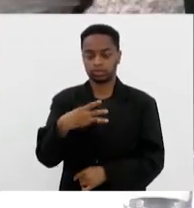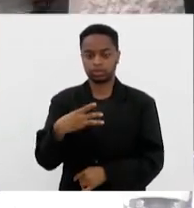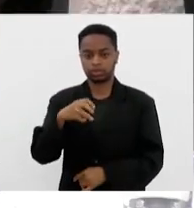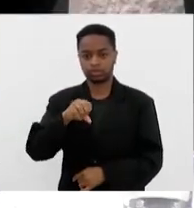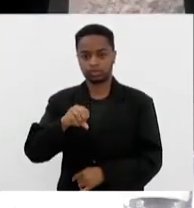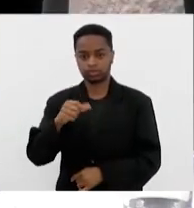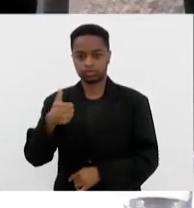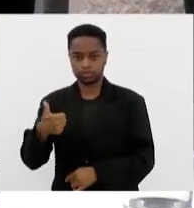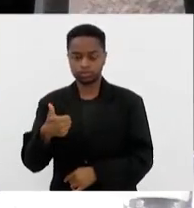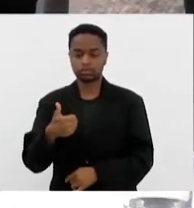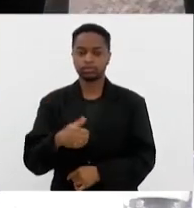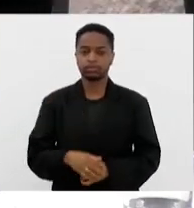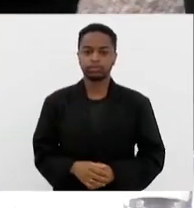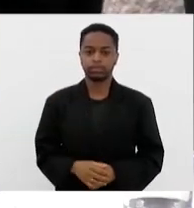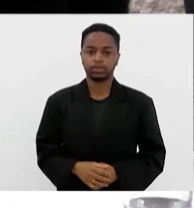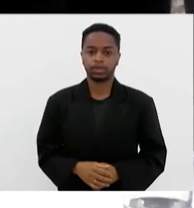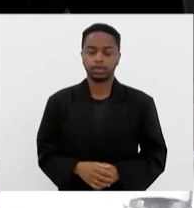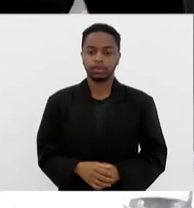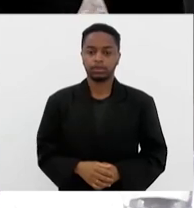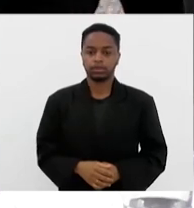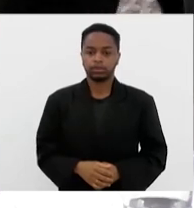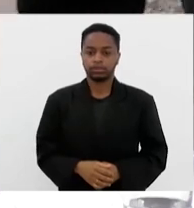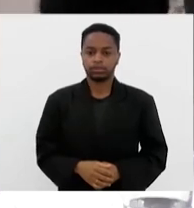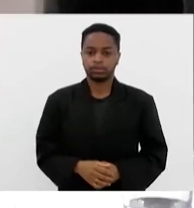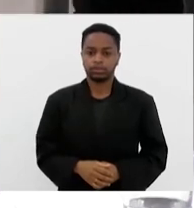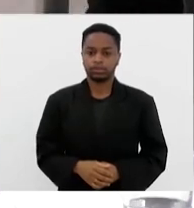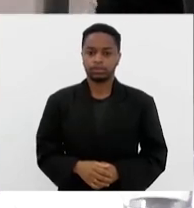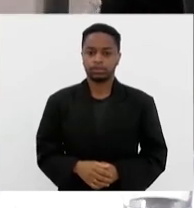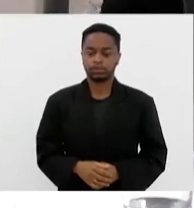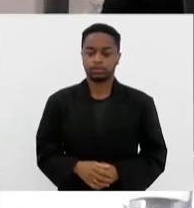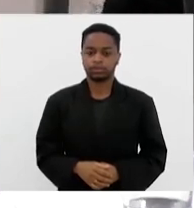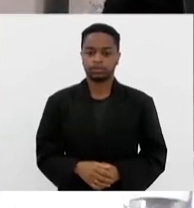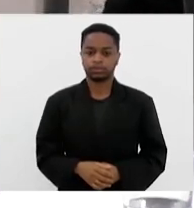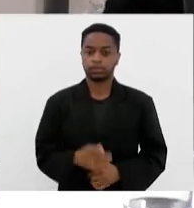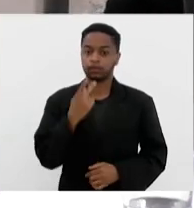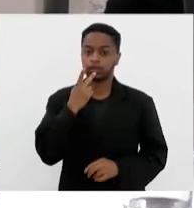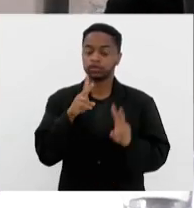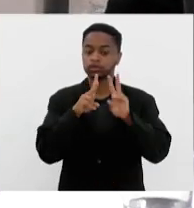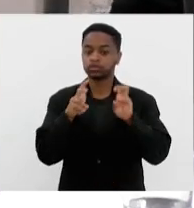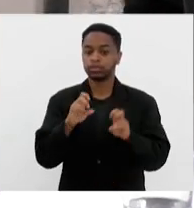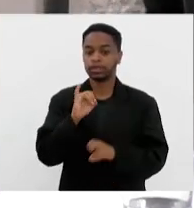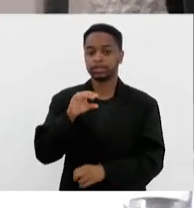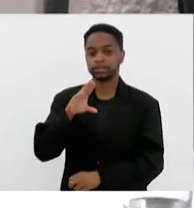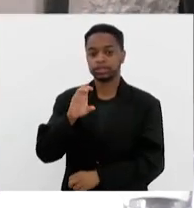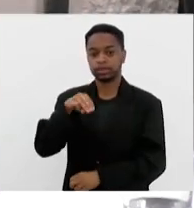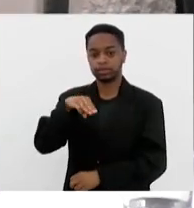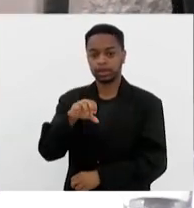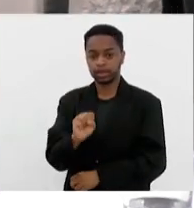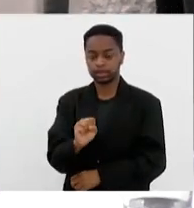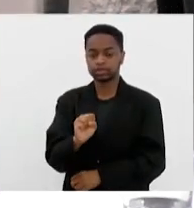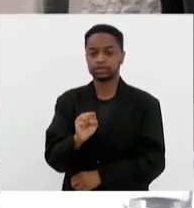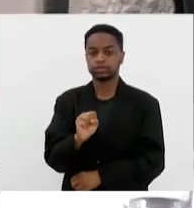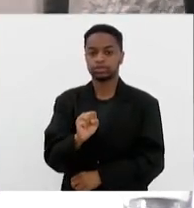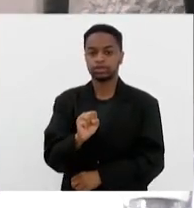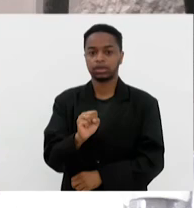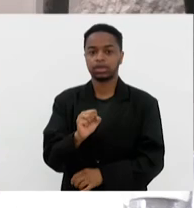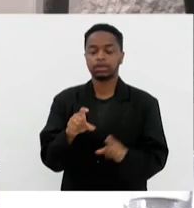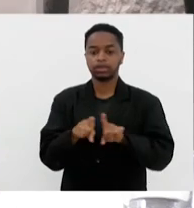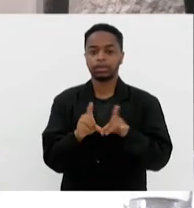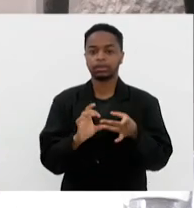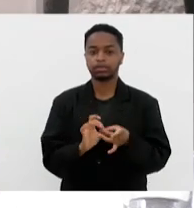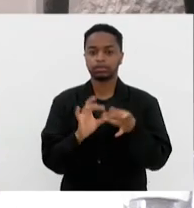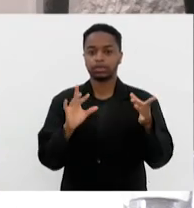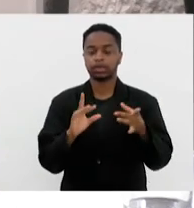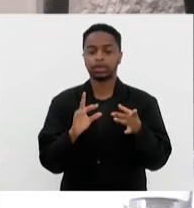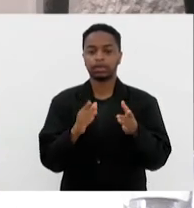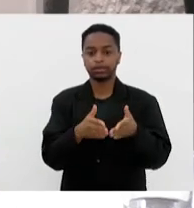9.391, de 2 de setembro de 21, que internaliza o convênio ICMS 224 de 17, concede isenção do imposto